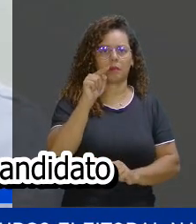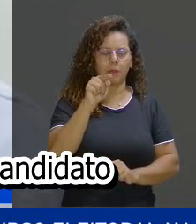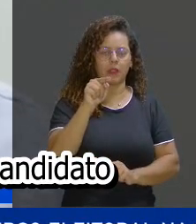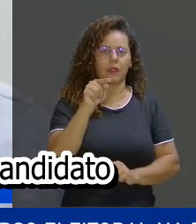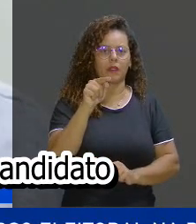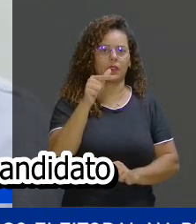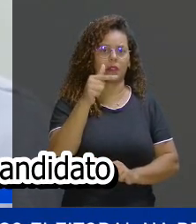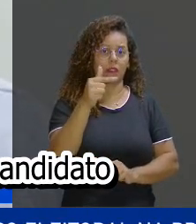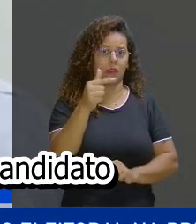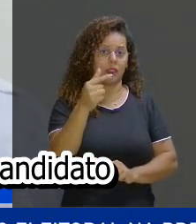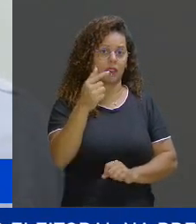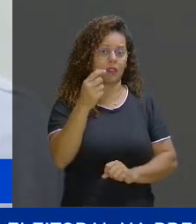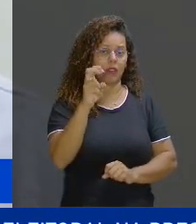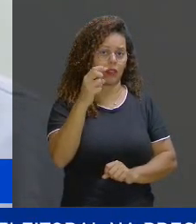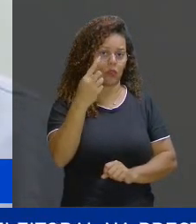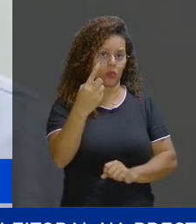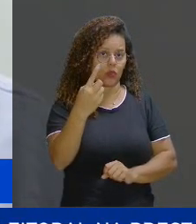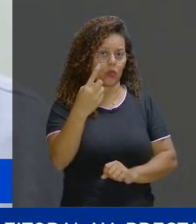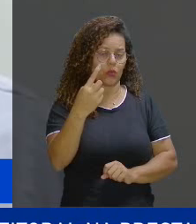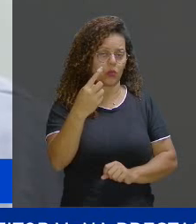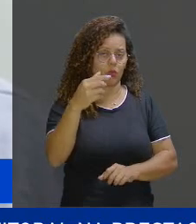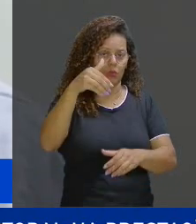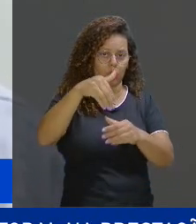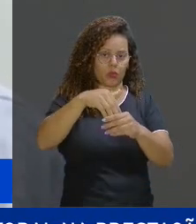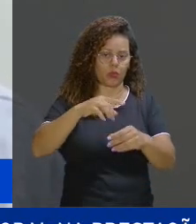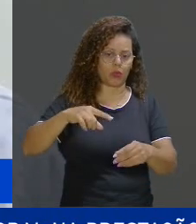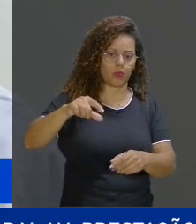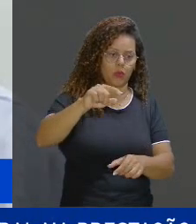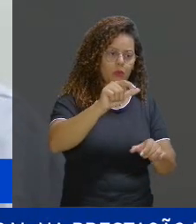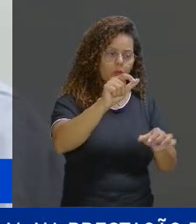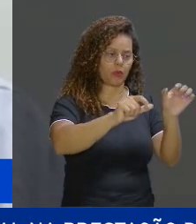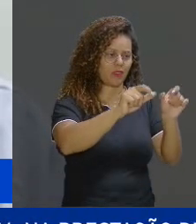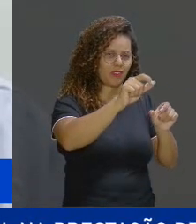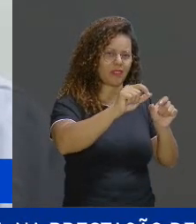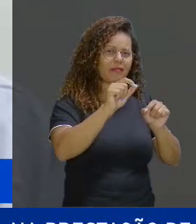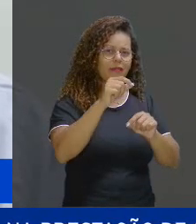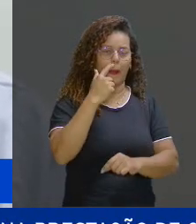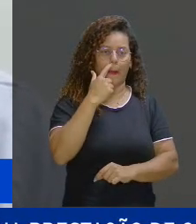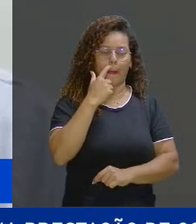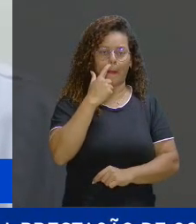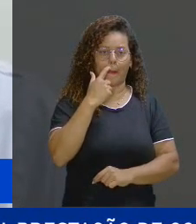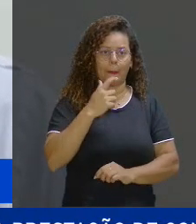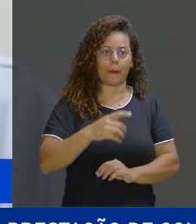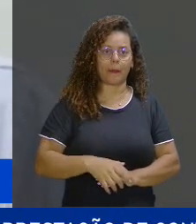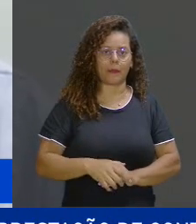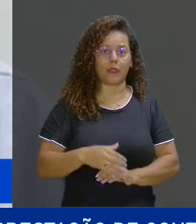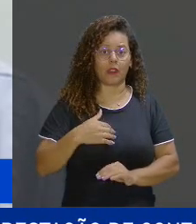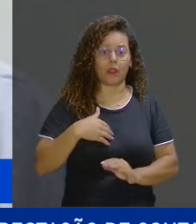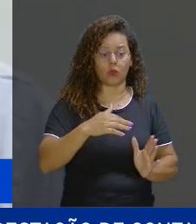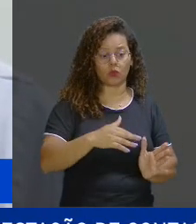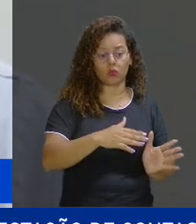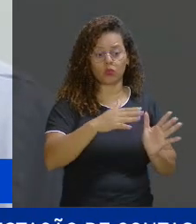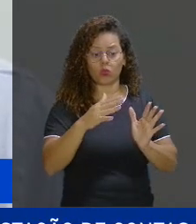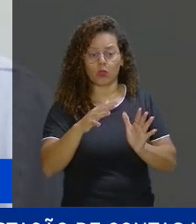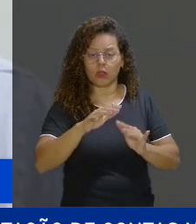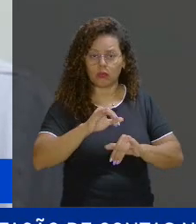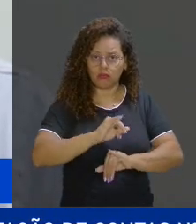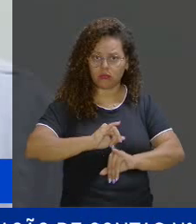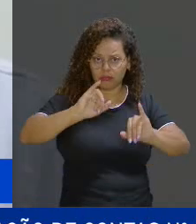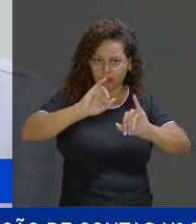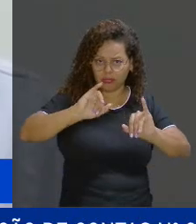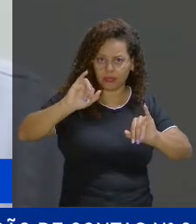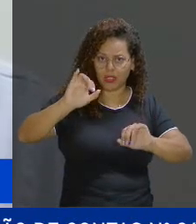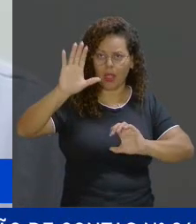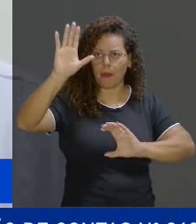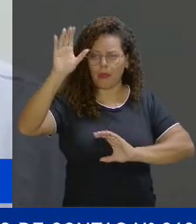7.751 eleitores. Ou seja, o que eu gostaria aqui de questionar é, então, assim, quer dizer que durante uma campanha eleitoral,